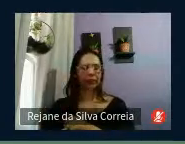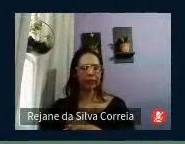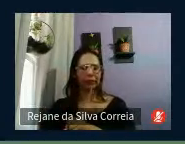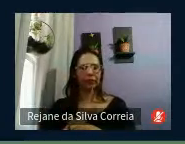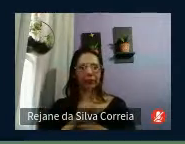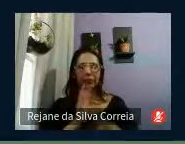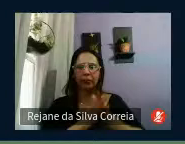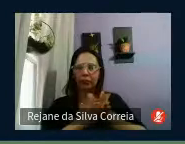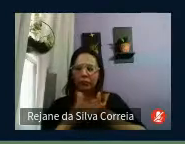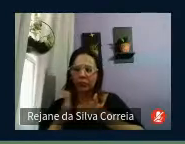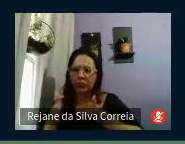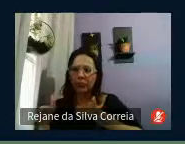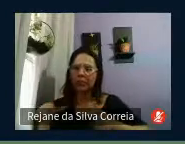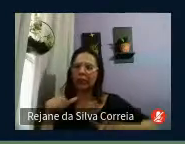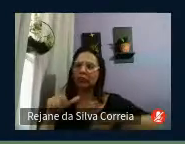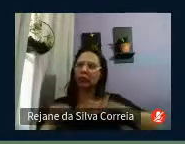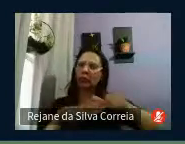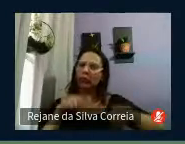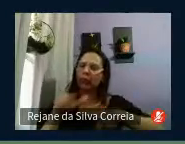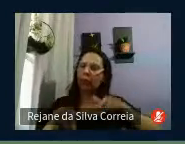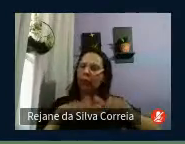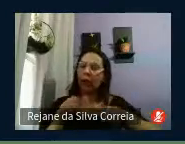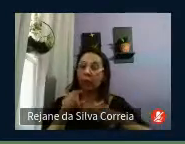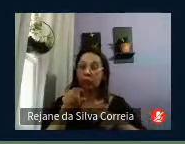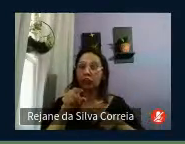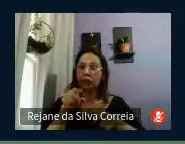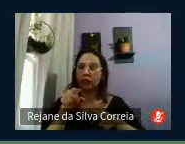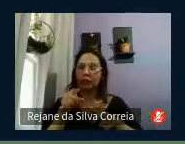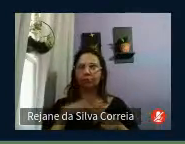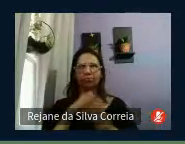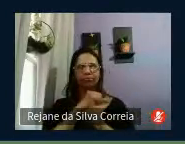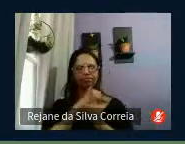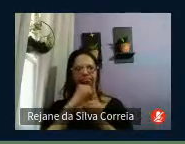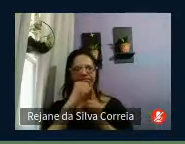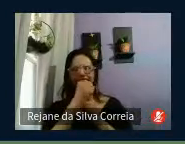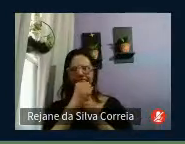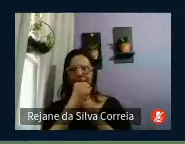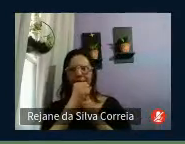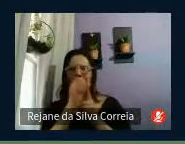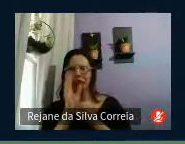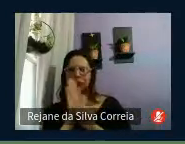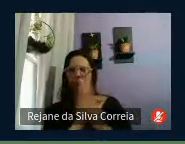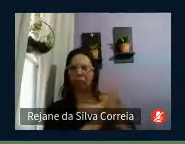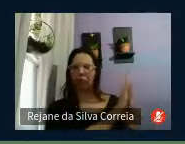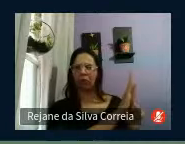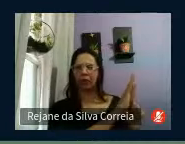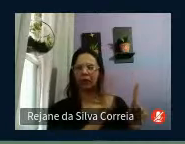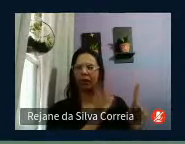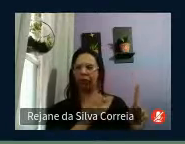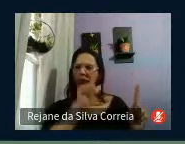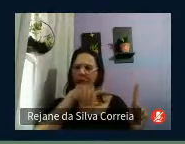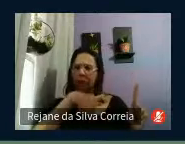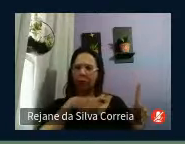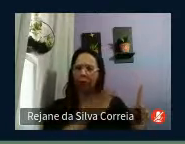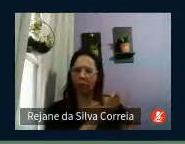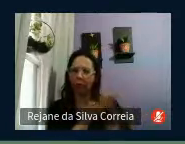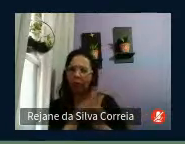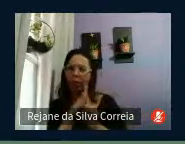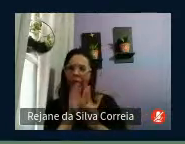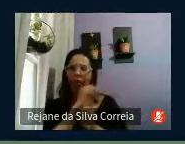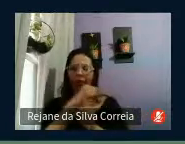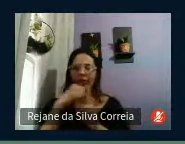aquele trabalho de você ser suprimido da sociedade e depois reinserido como você é, né? Com a sua